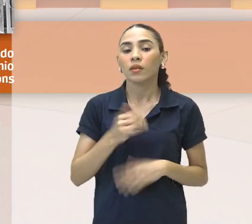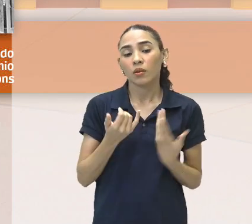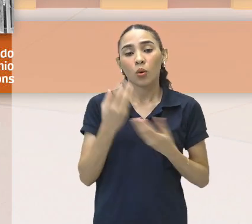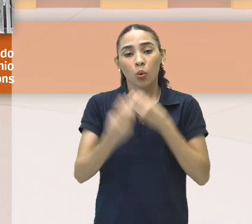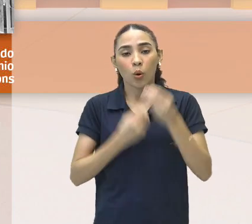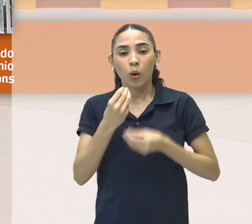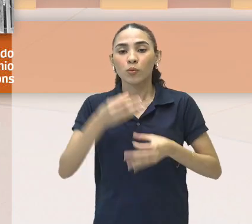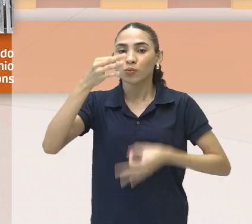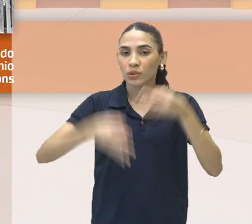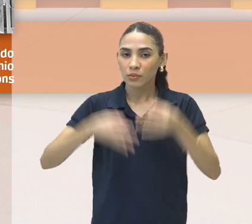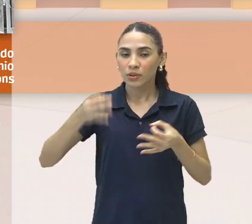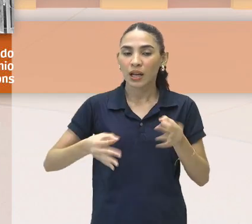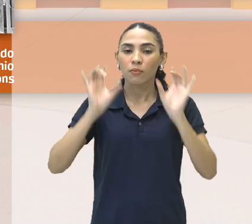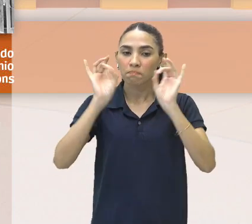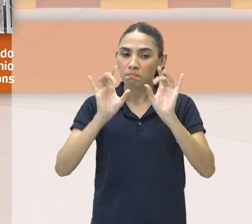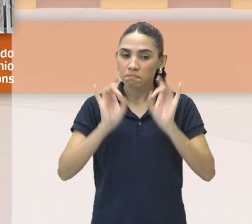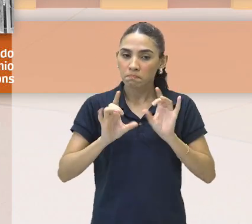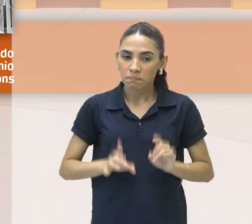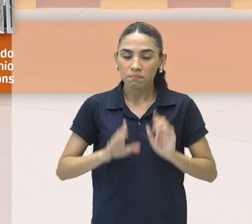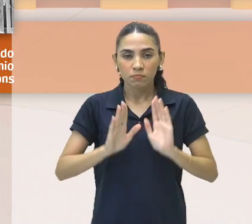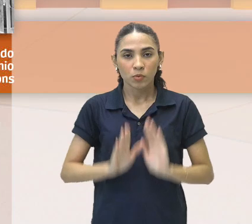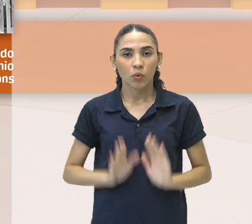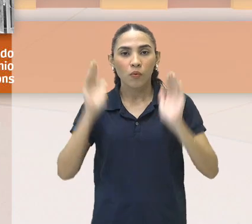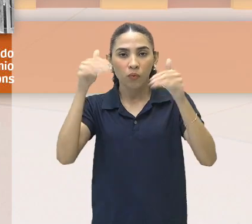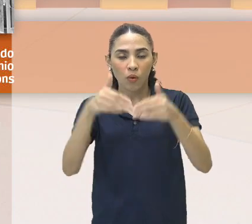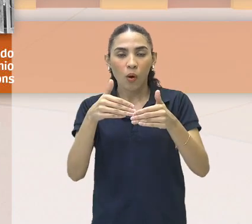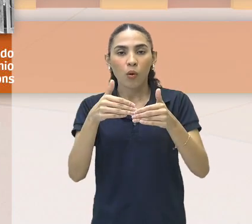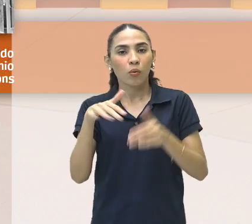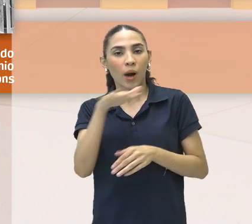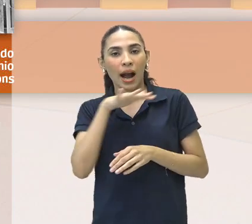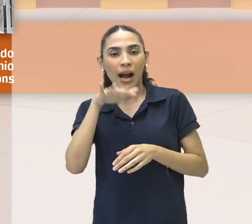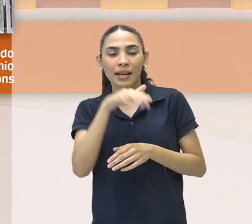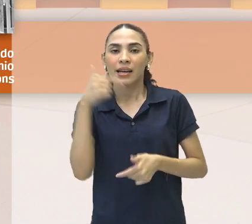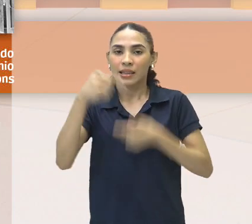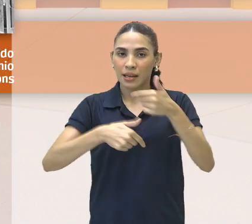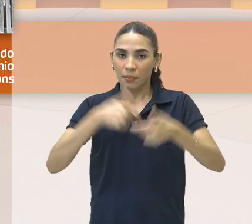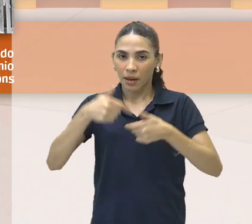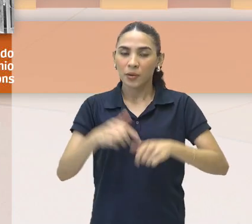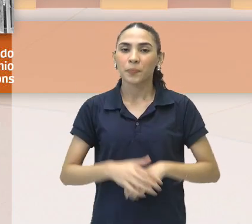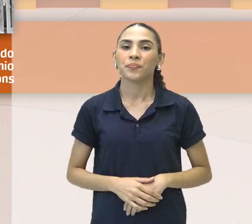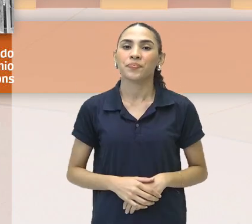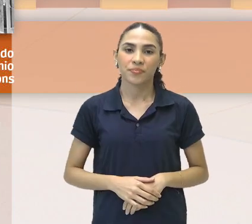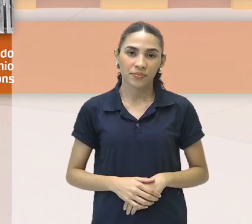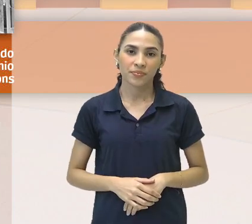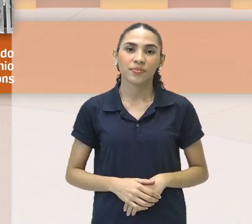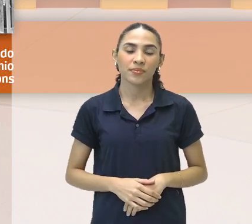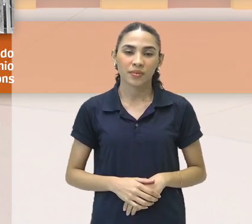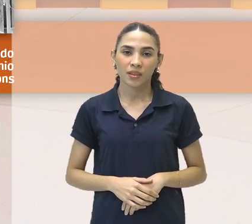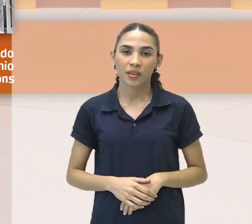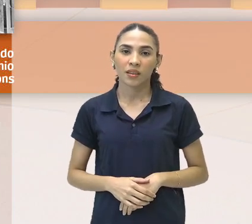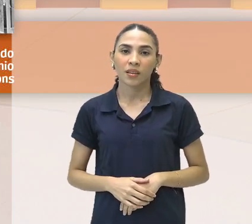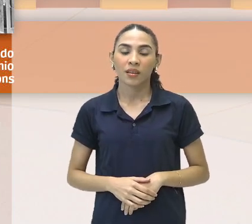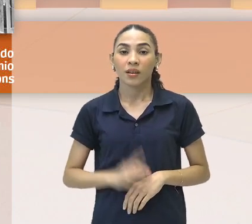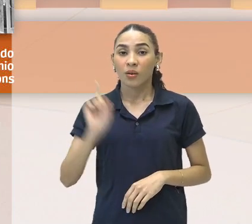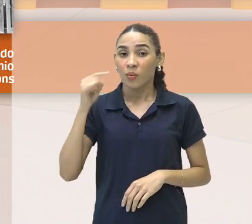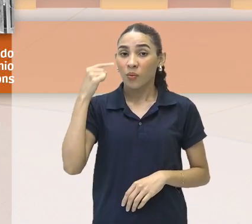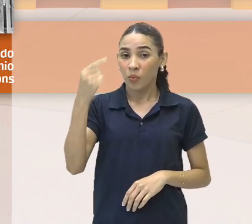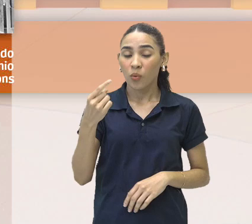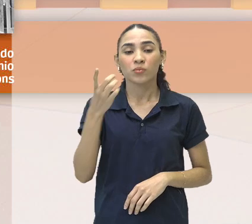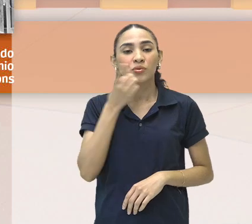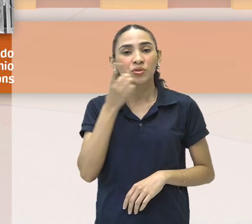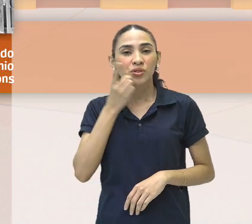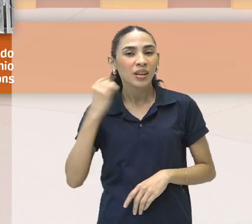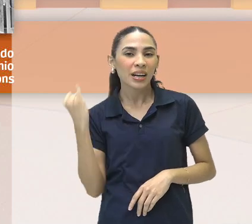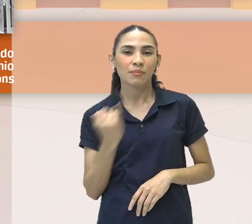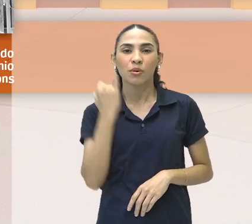um tribunal especializado em questões de trabalho, certo? Nossa próxima data